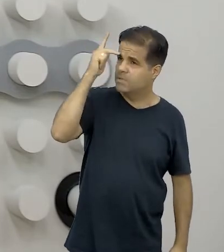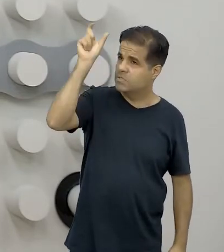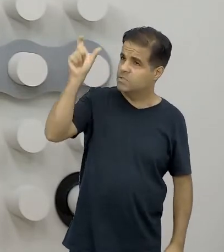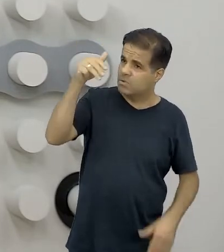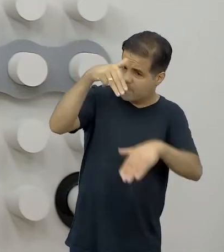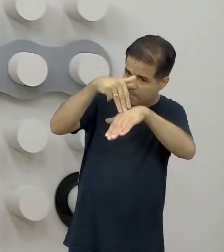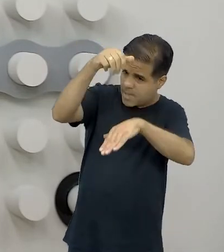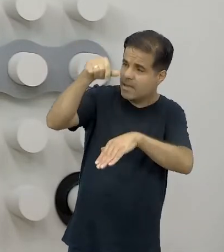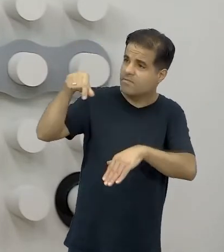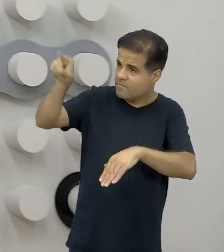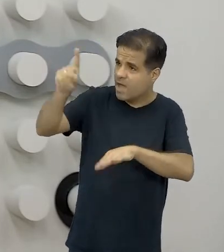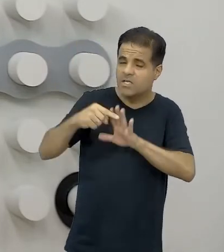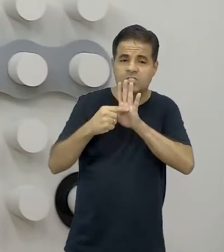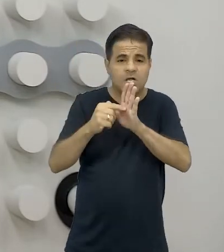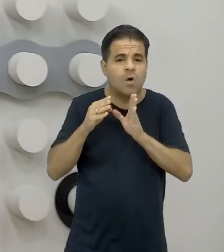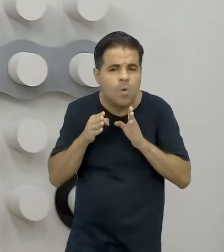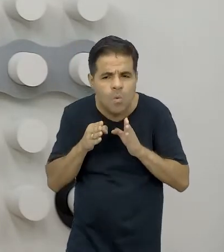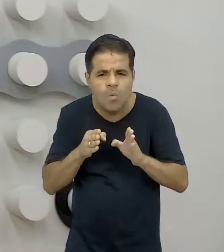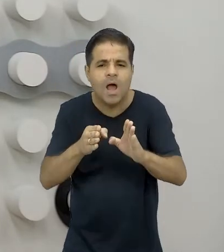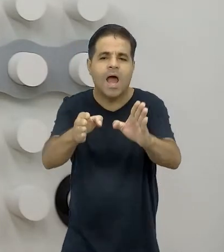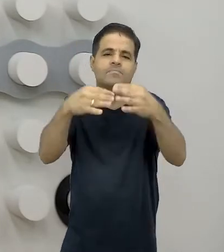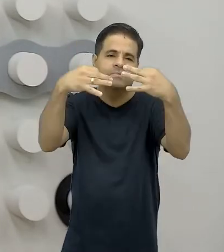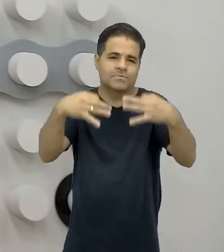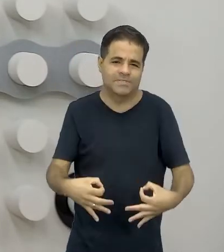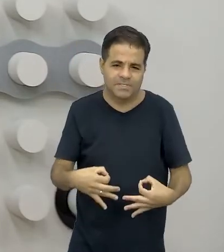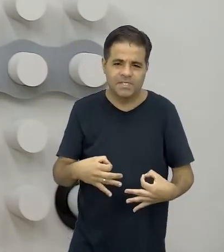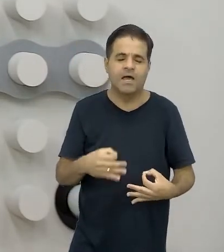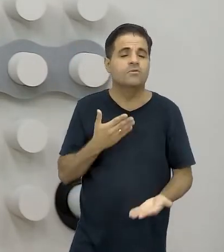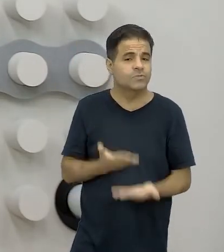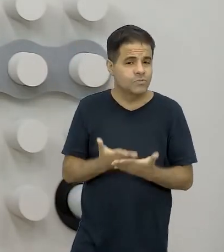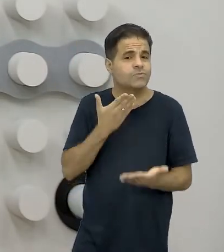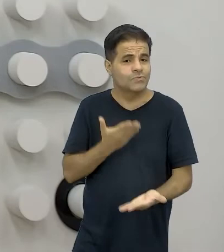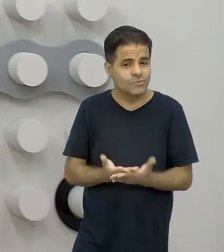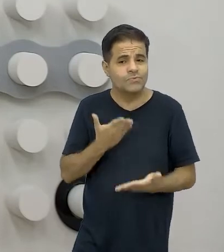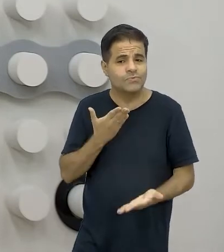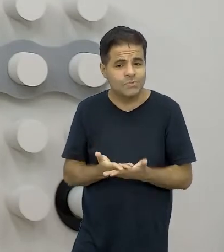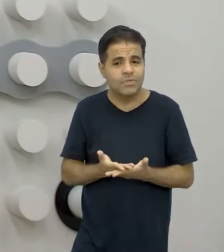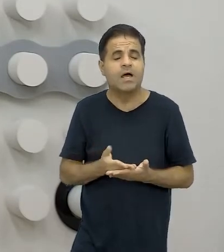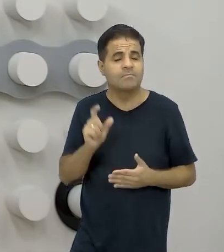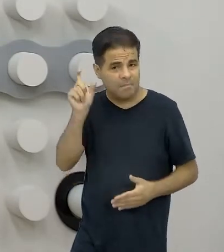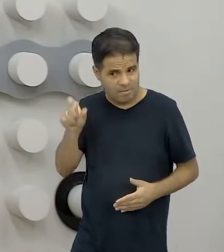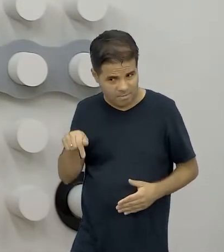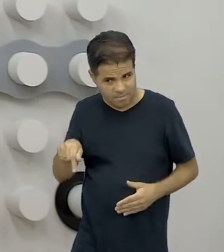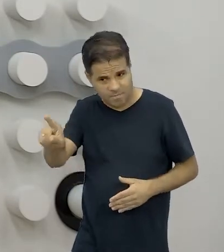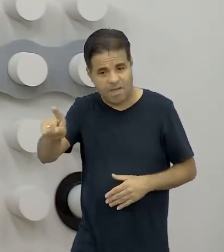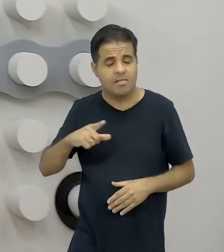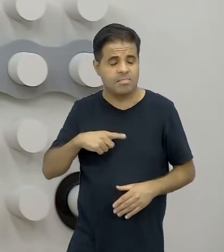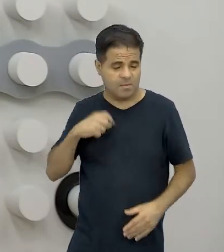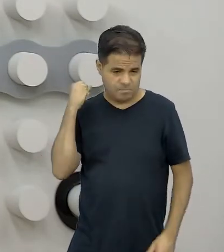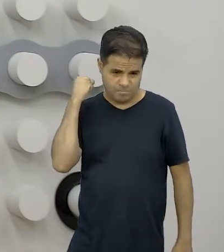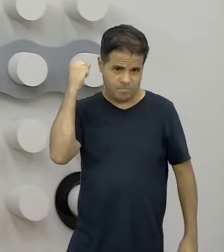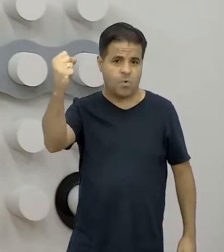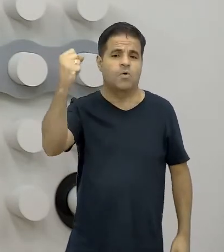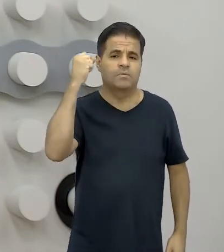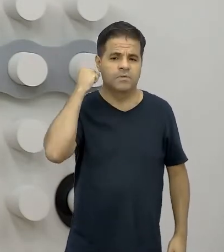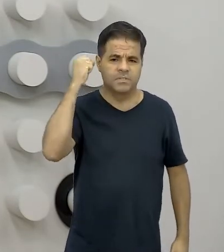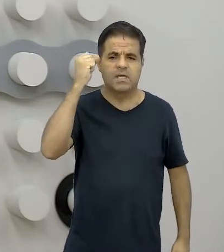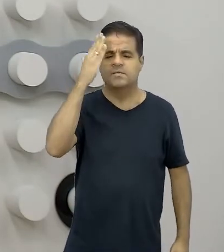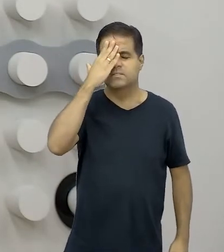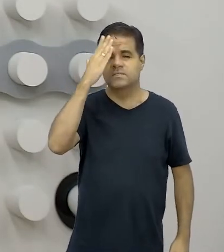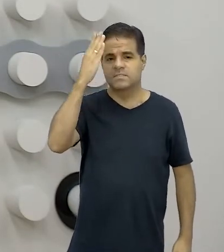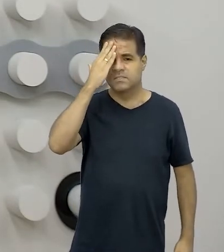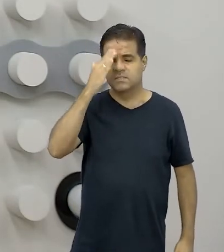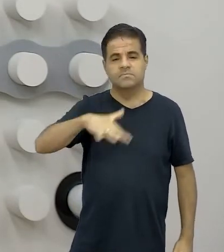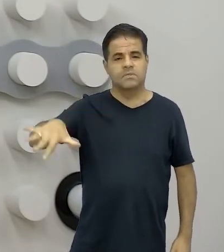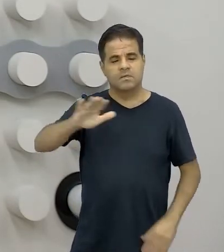É o mestre que vai indicar o caminho certo para o estudante, né? É o mestre que tem o poder de saber